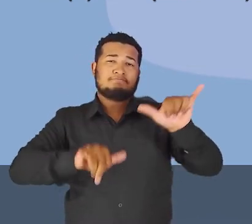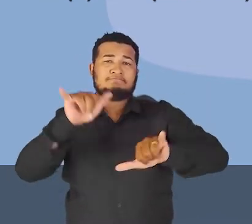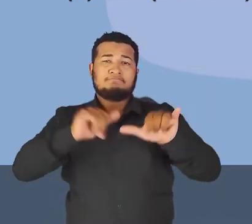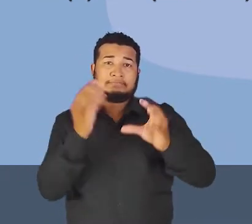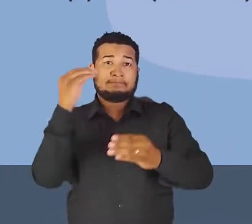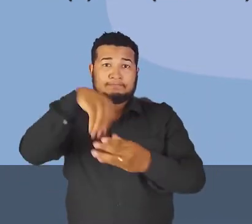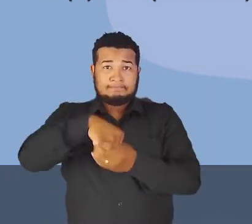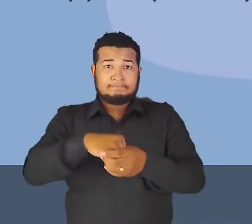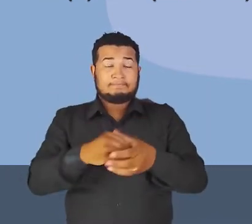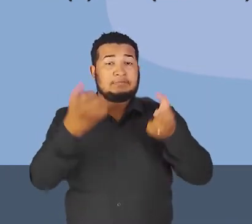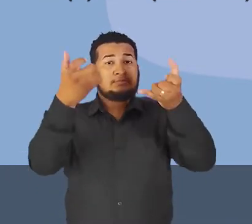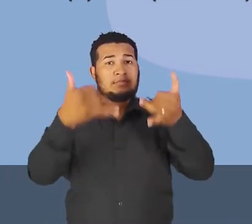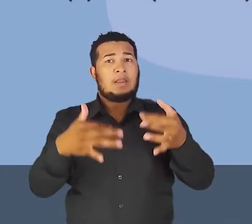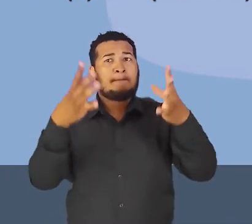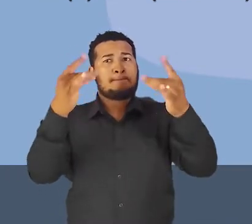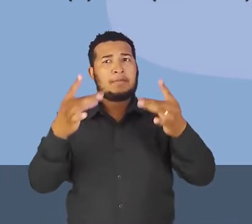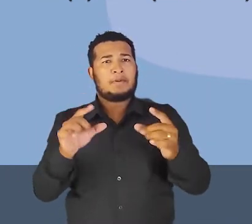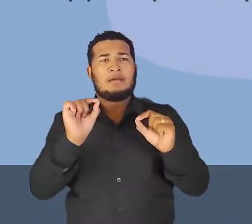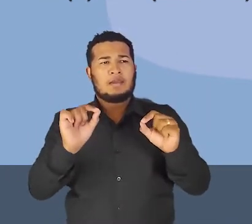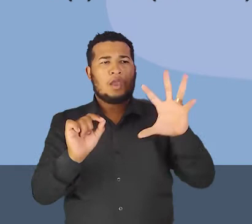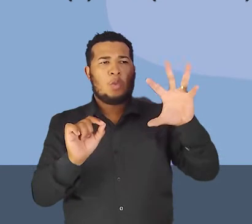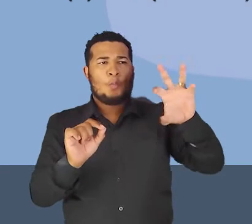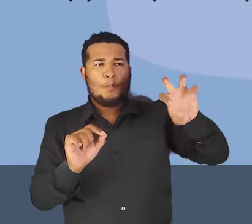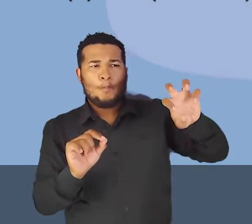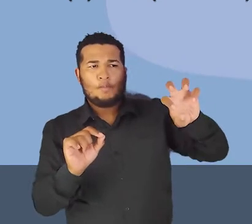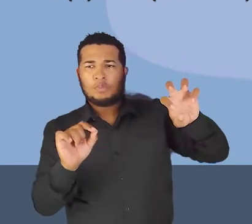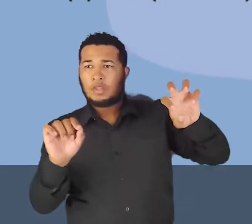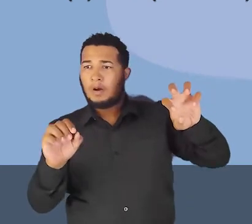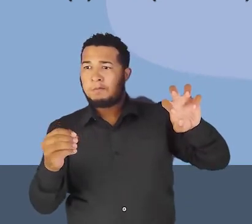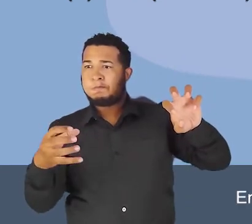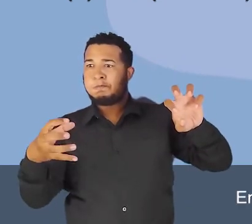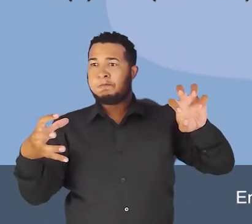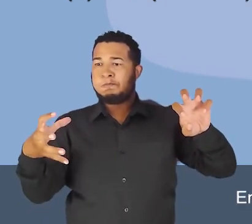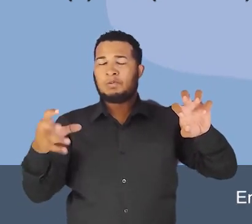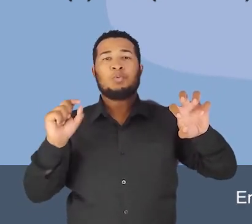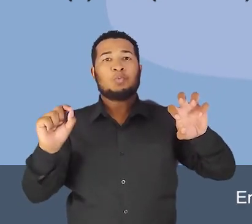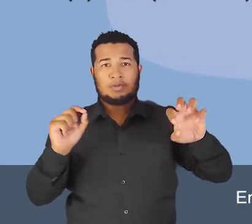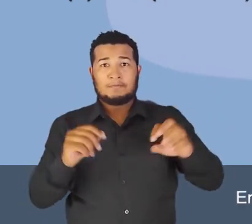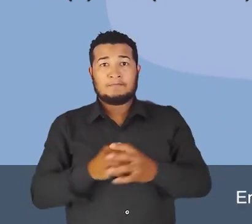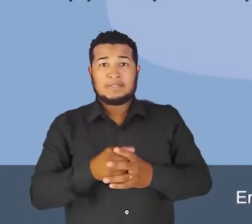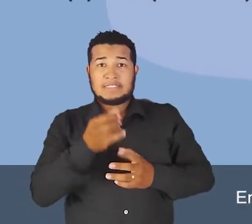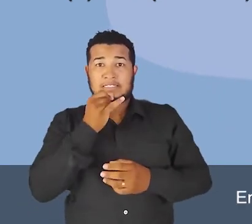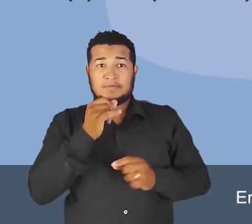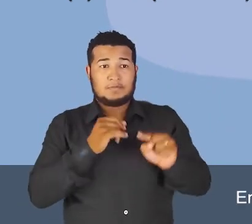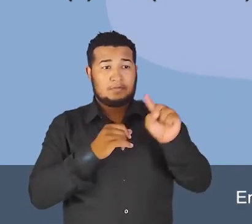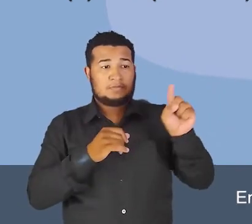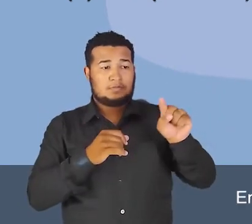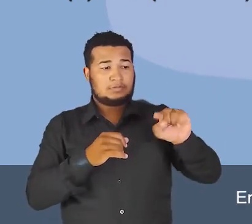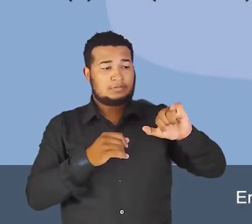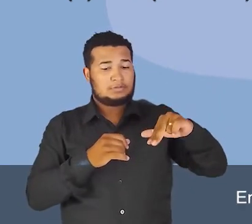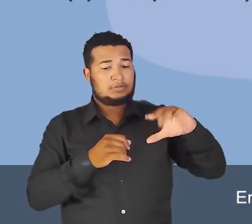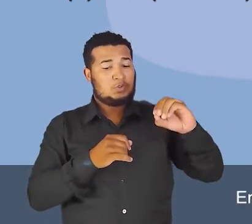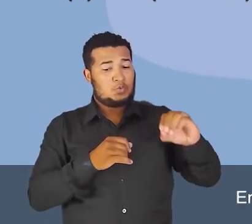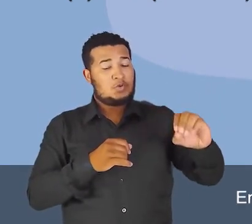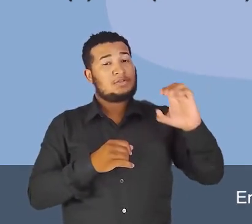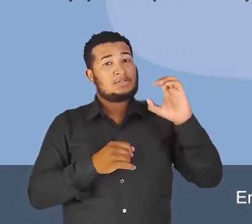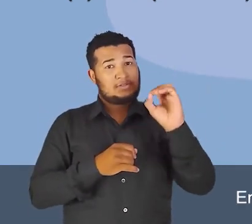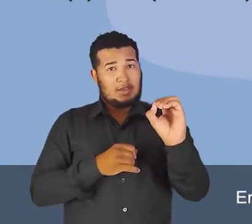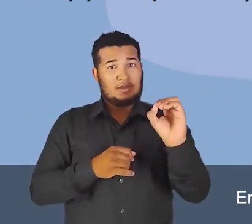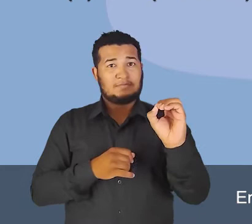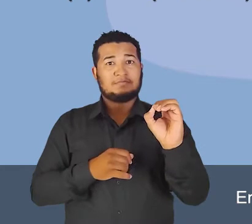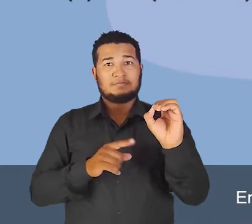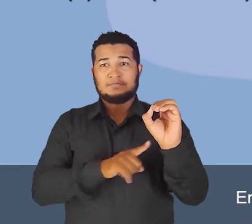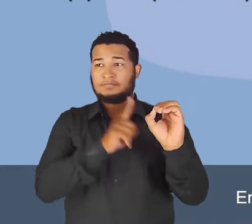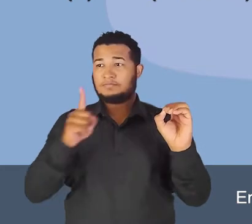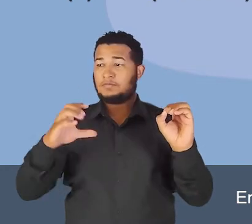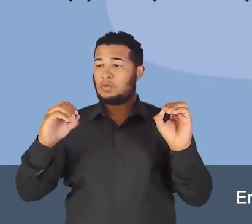gente especifica quem está oxidando e quem está reduzindo. Então, eu tenho o zinco 0, observe aí, ó, indo a zinco